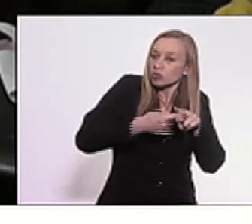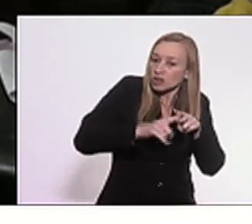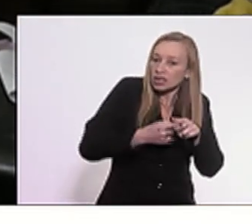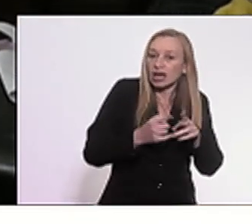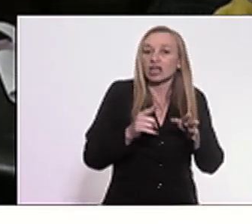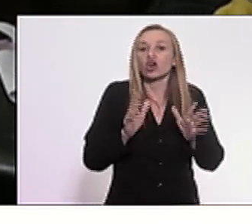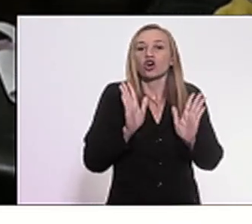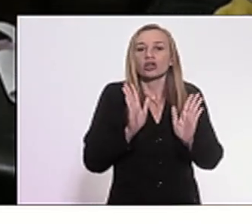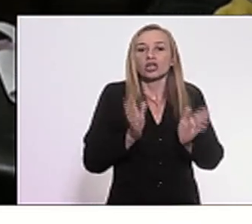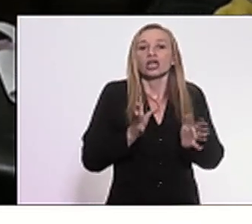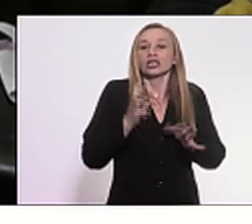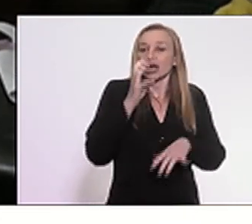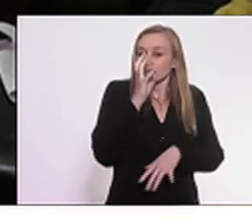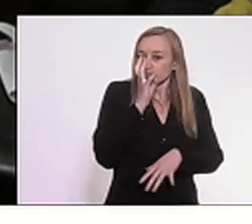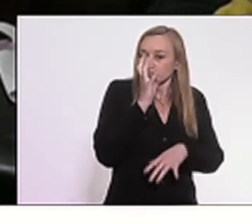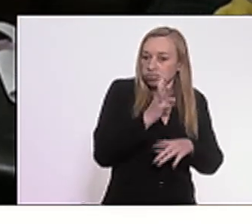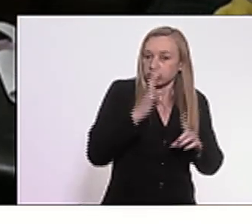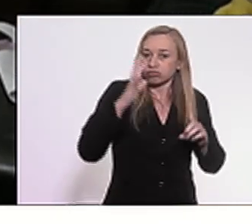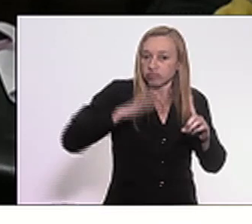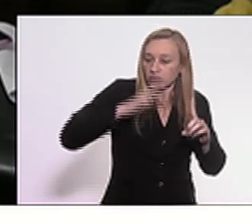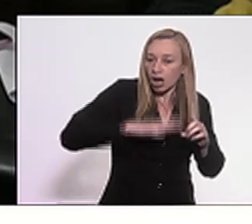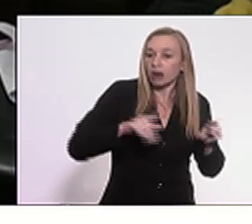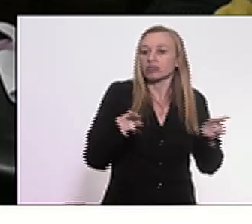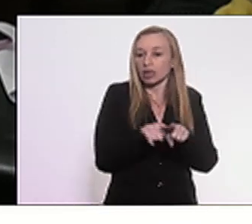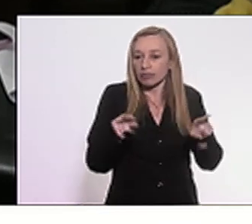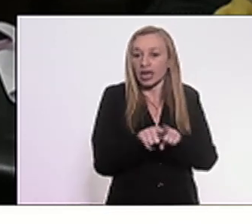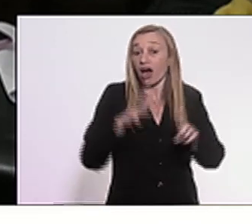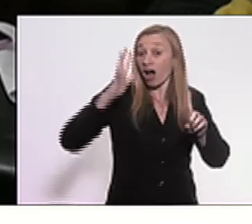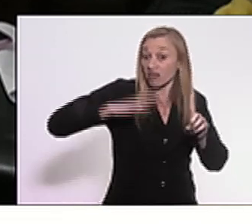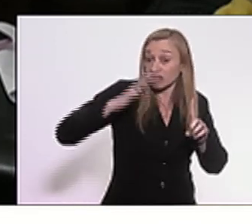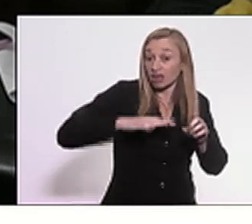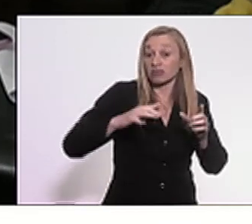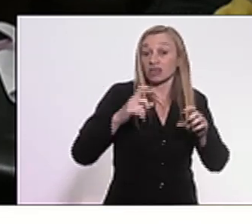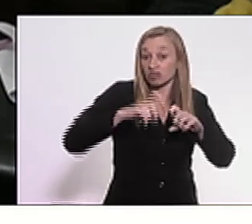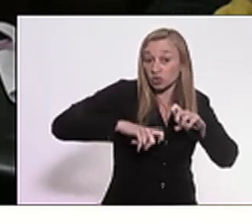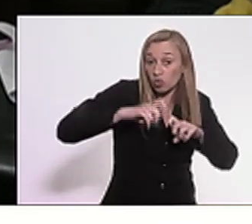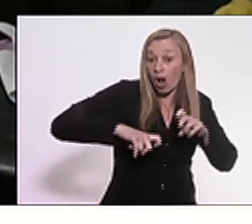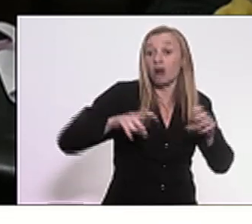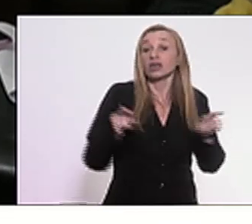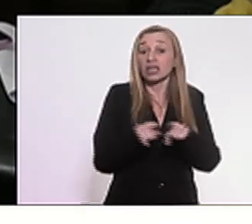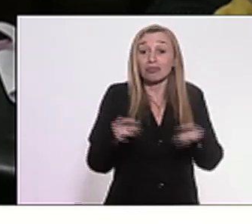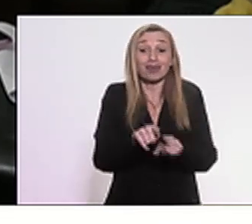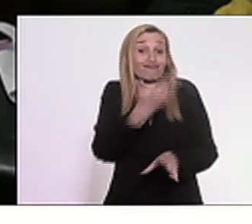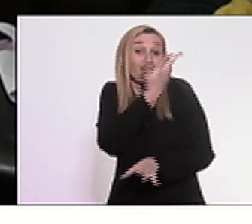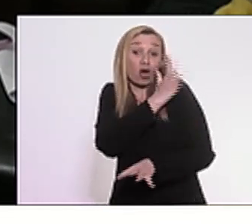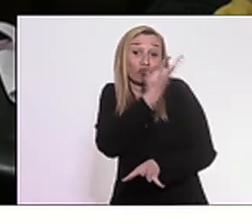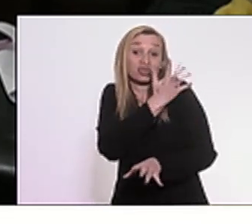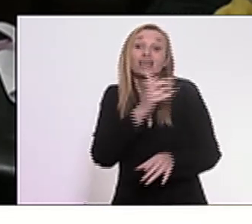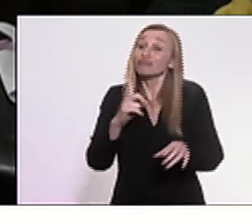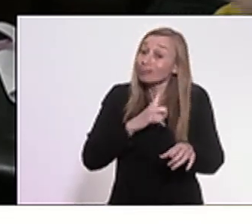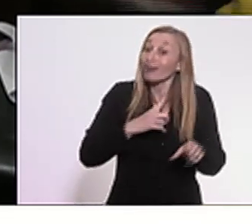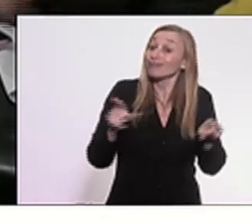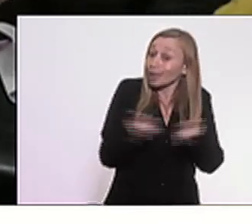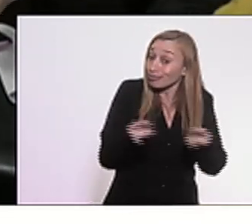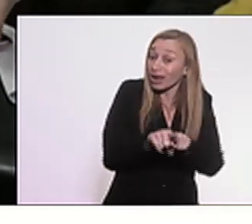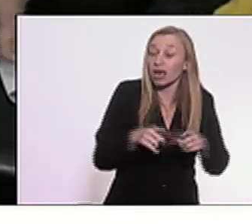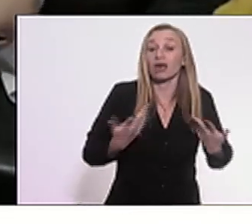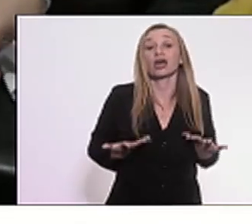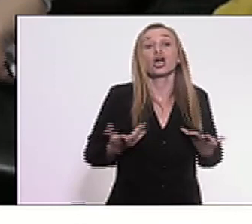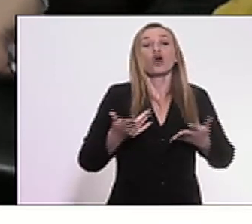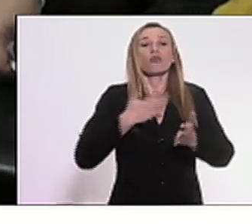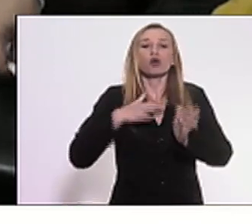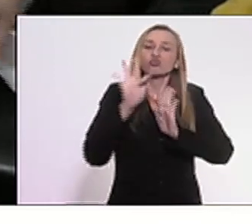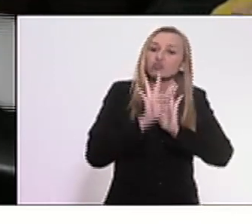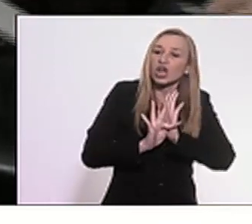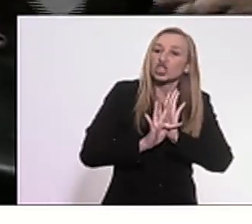mas existe o assédio sexual, os colegas estão trazendo esse tema, existe a discriminação. Isso é até curioso, que eu vi aqui no texto, fala